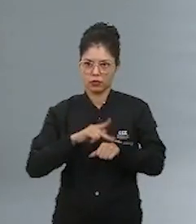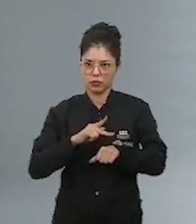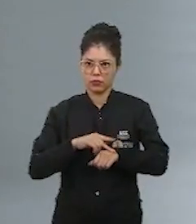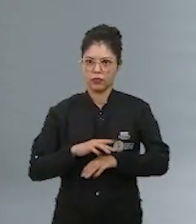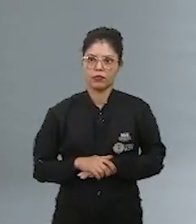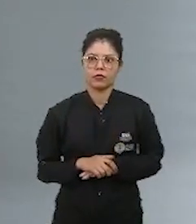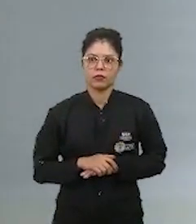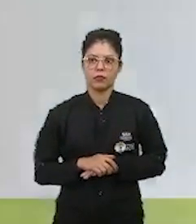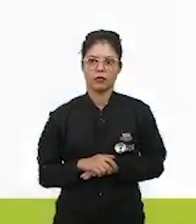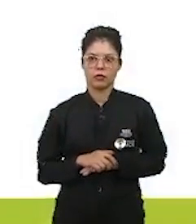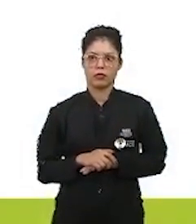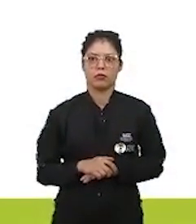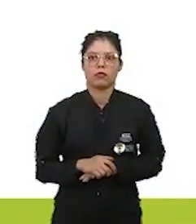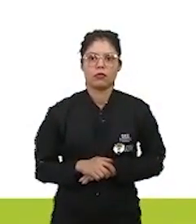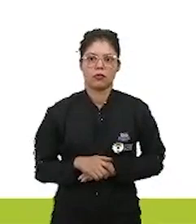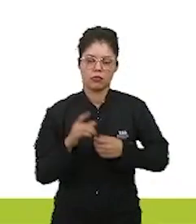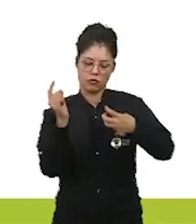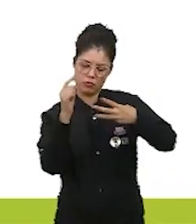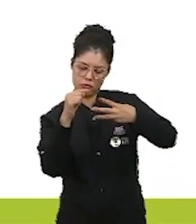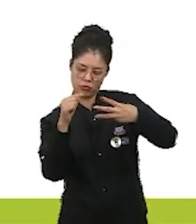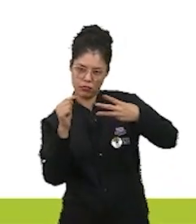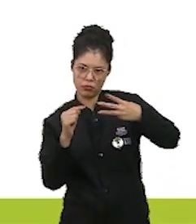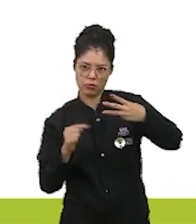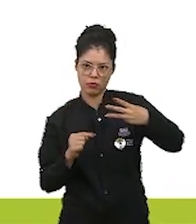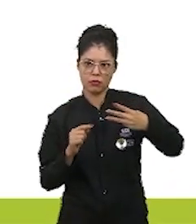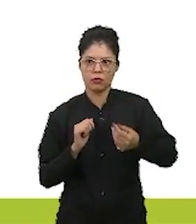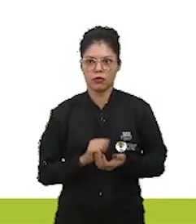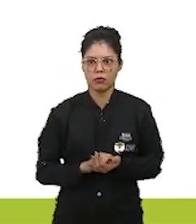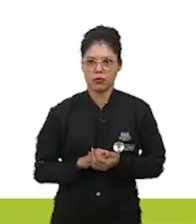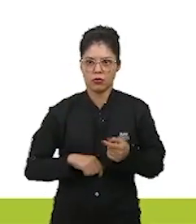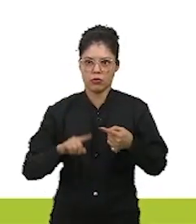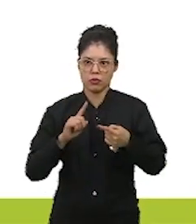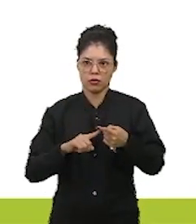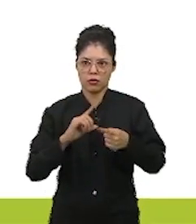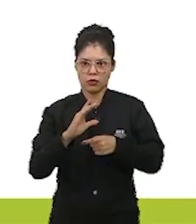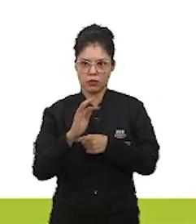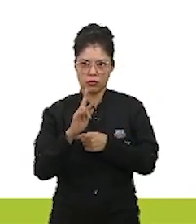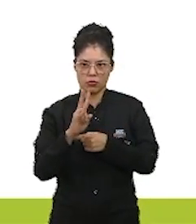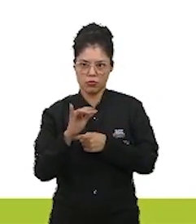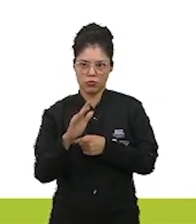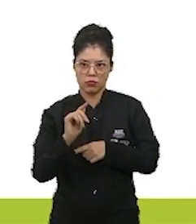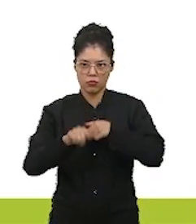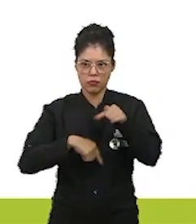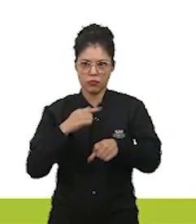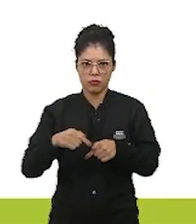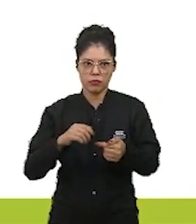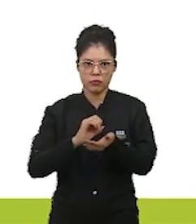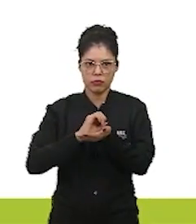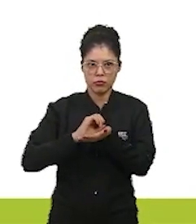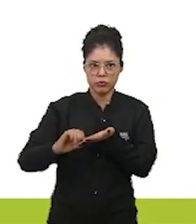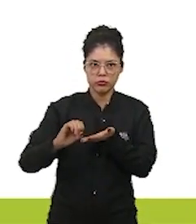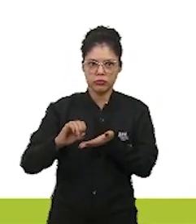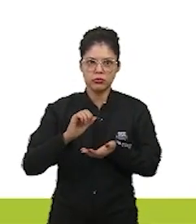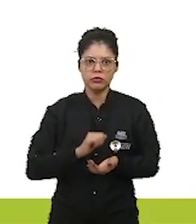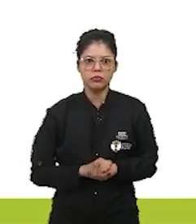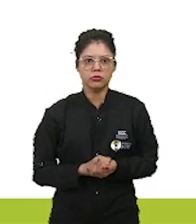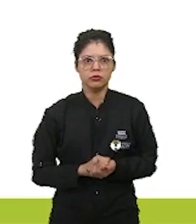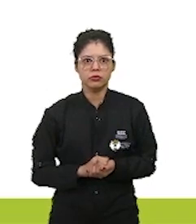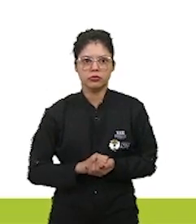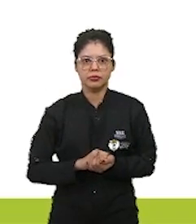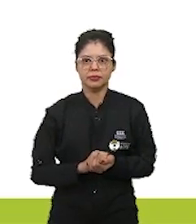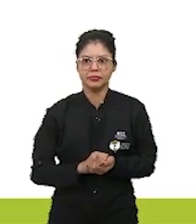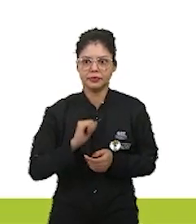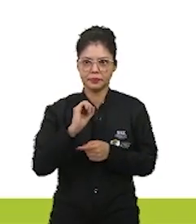E aí eu tenho 3 tipos de rochas sedimentares: as clásticas, as químicas e as orgânicas. As rochas